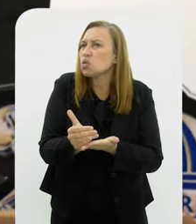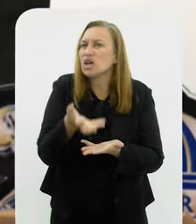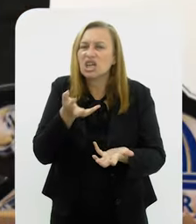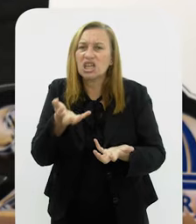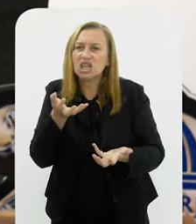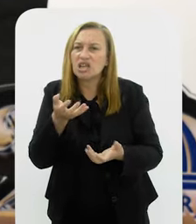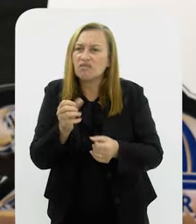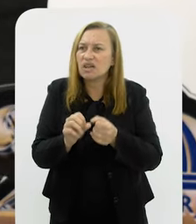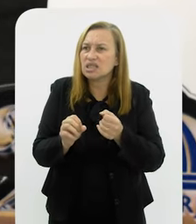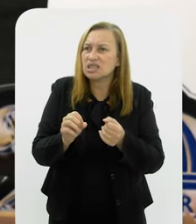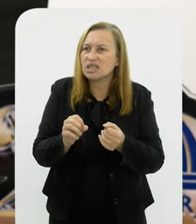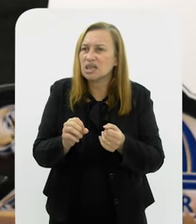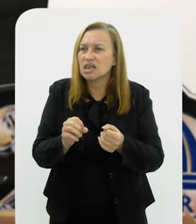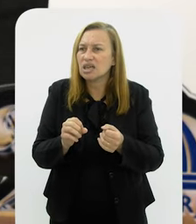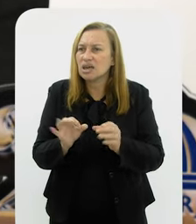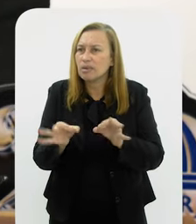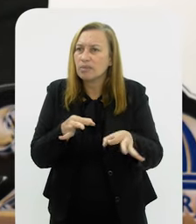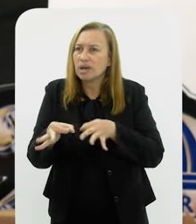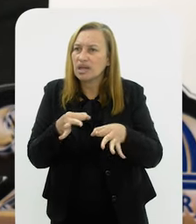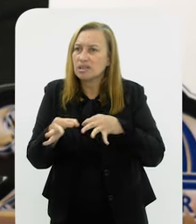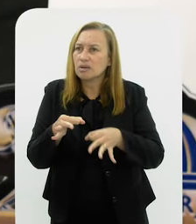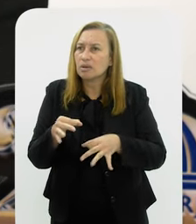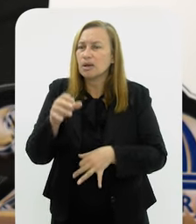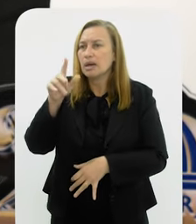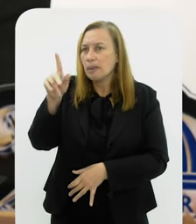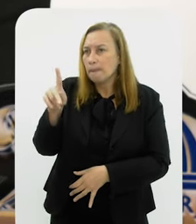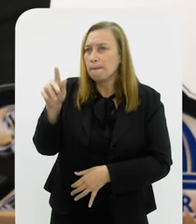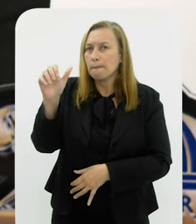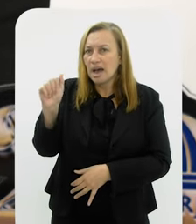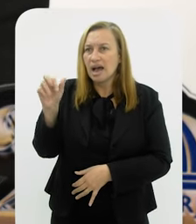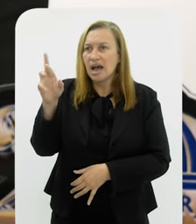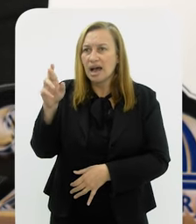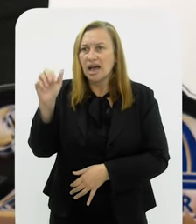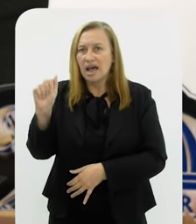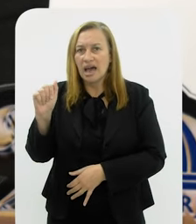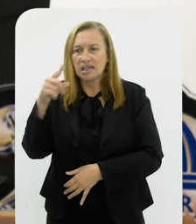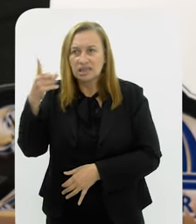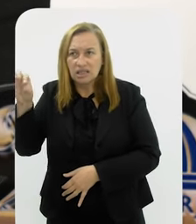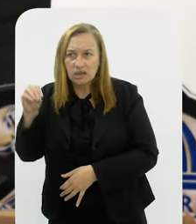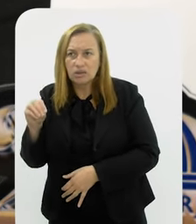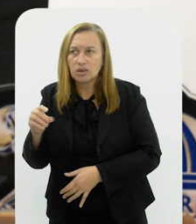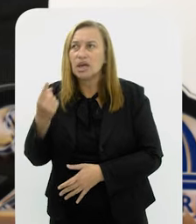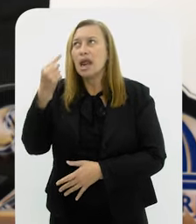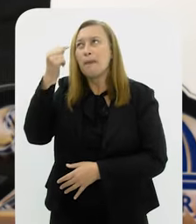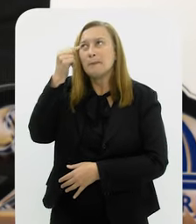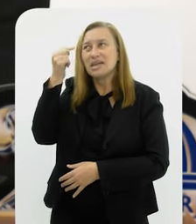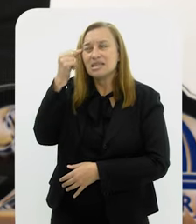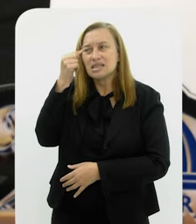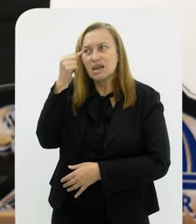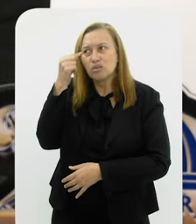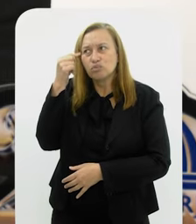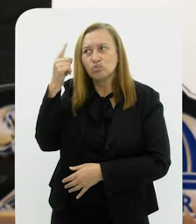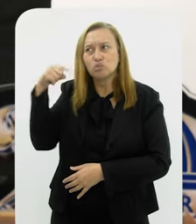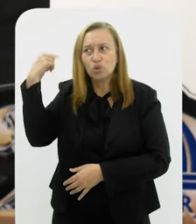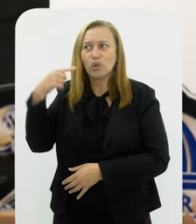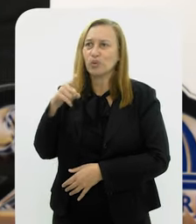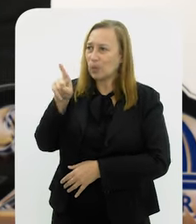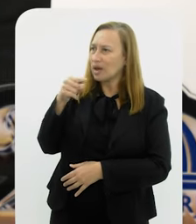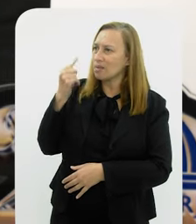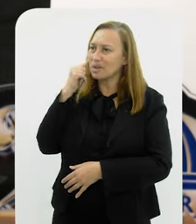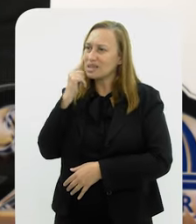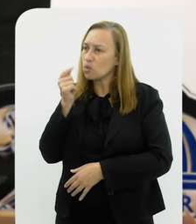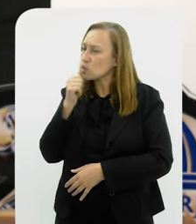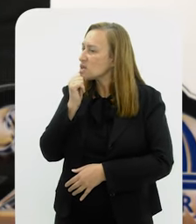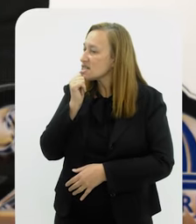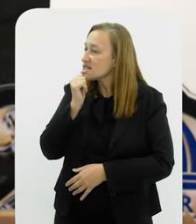ele queria fazer essa marcação e aquela paradona, que ele chama de paradona. Foi. E aí ele pensou lá na cabeça dele, doido. O Will é muito,